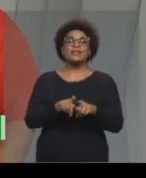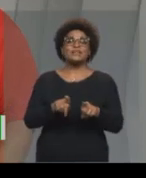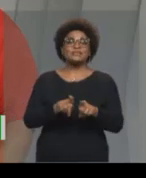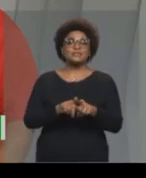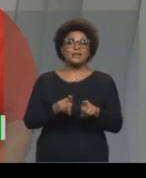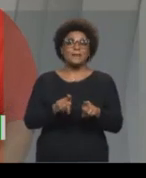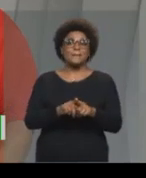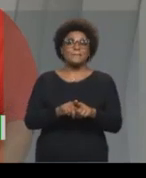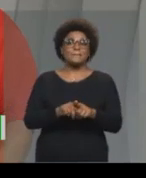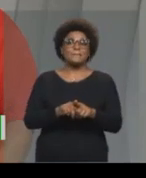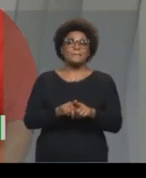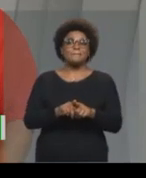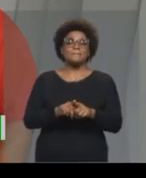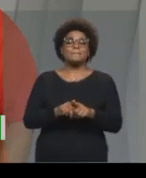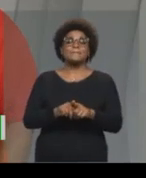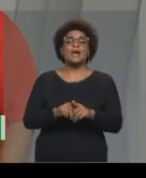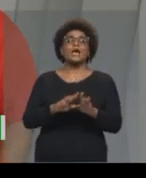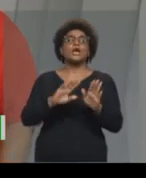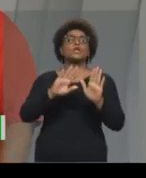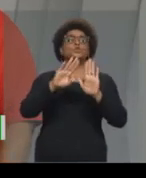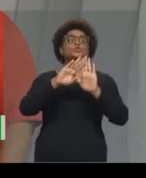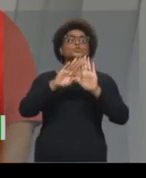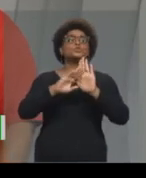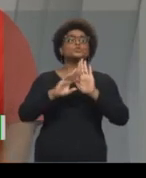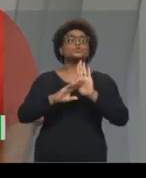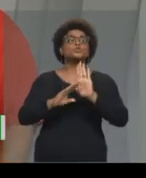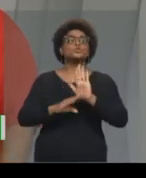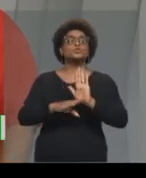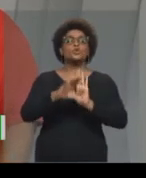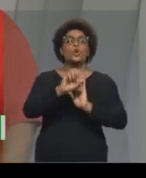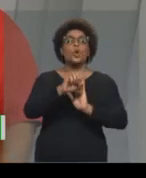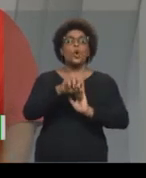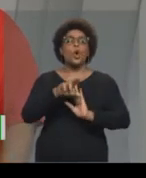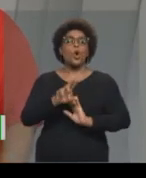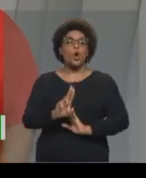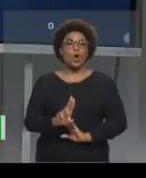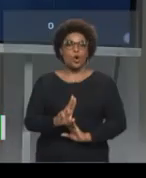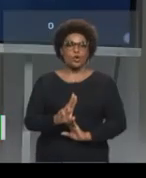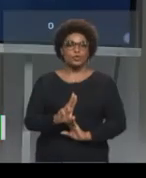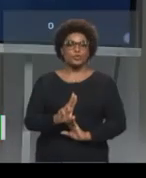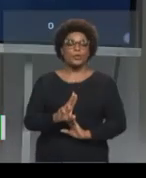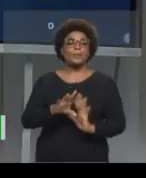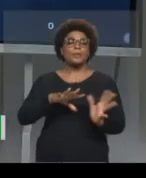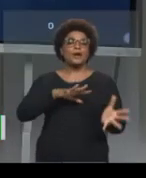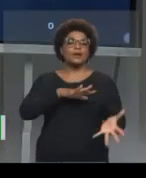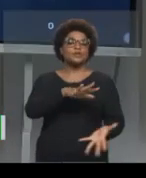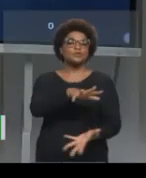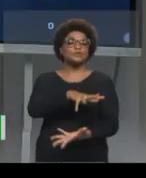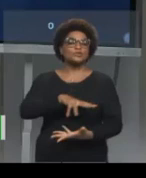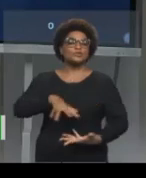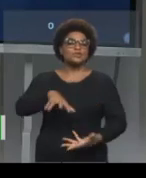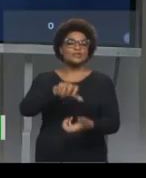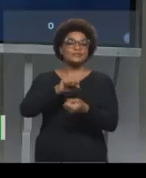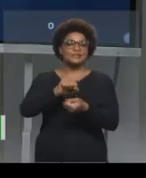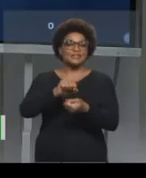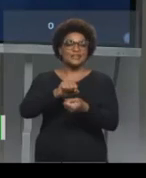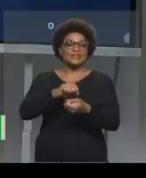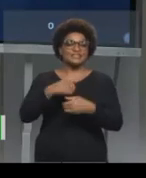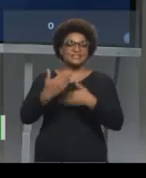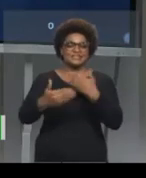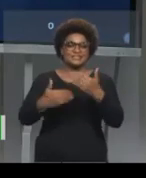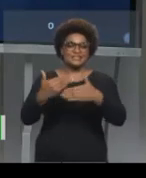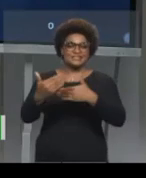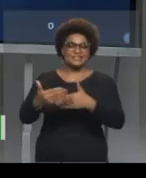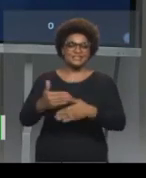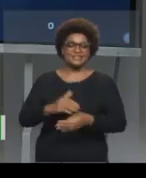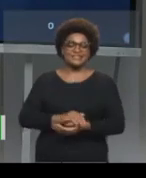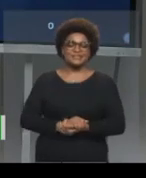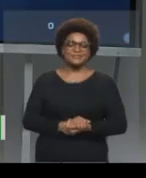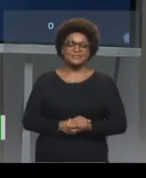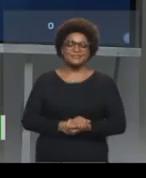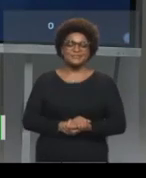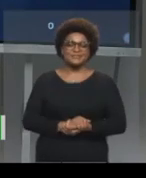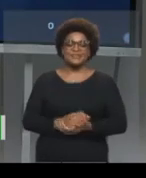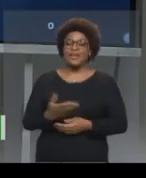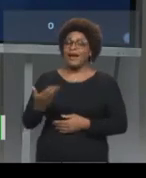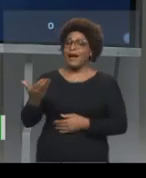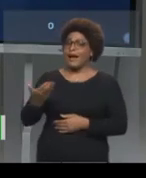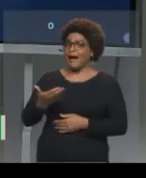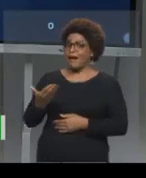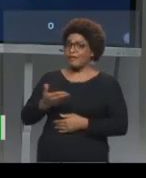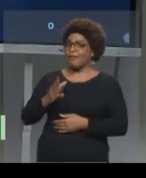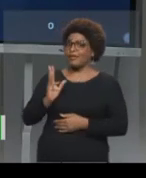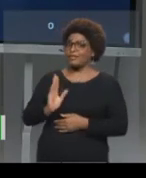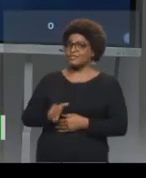que são as metas da ONU para o desenvolvimento sustentável. Ótimo, professora, obrigada. Agora que já relembramos, né, as aulas